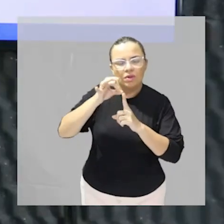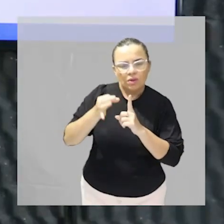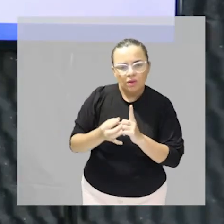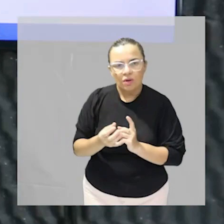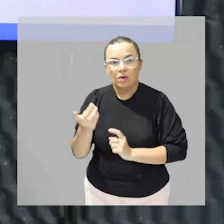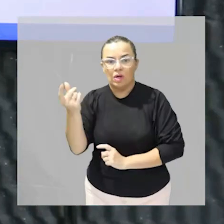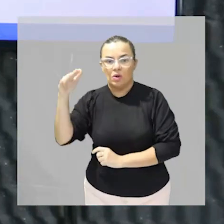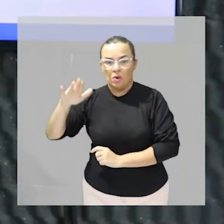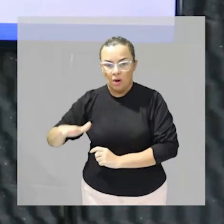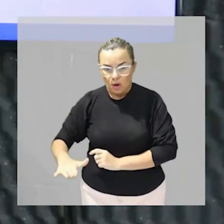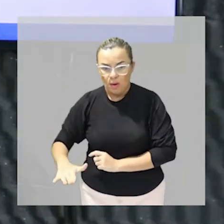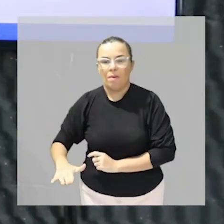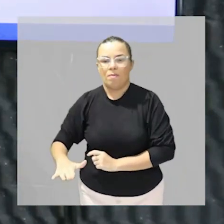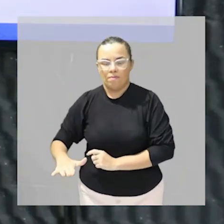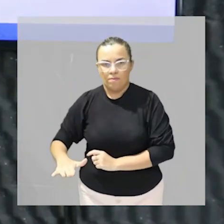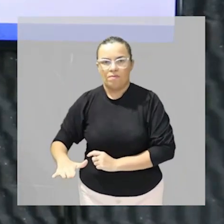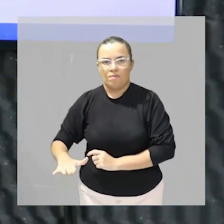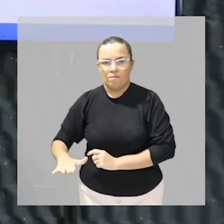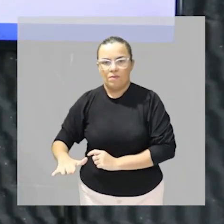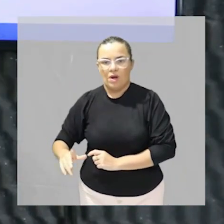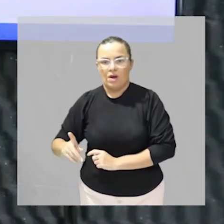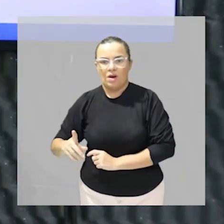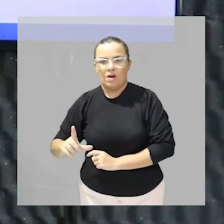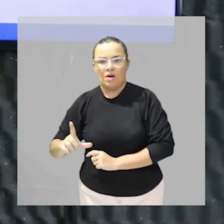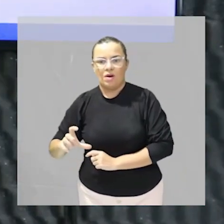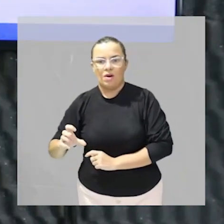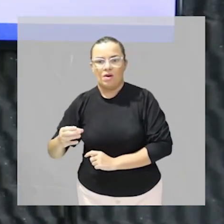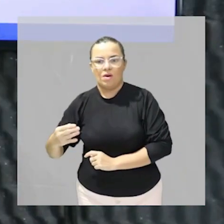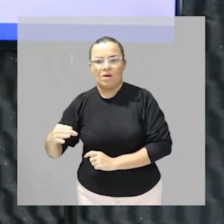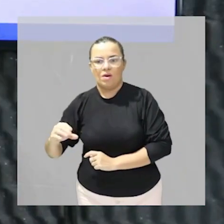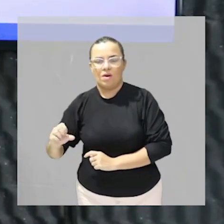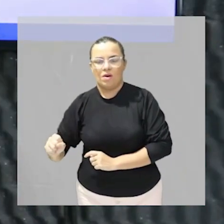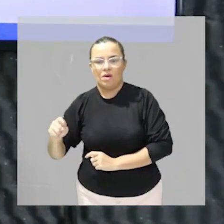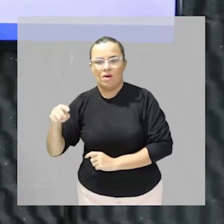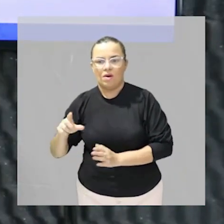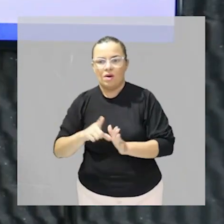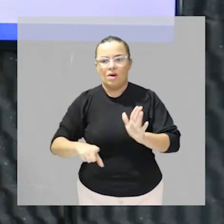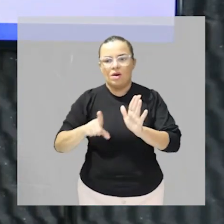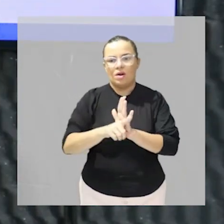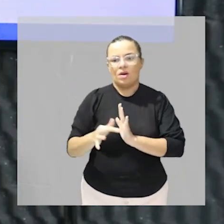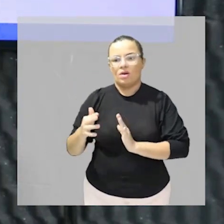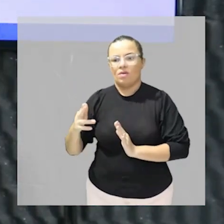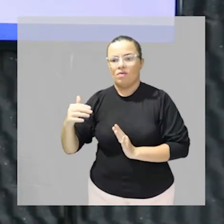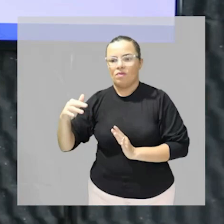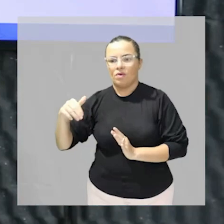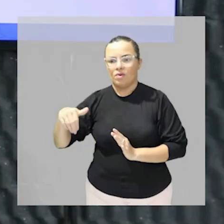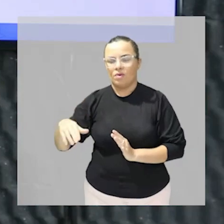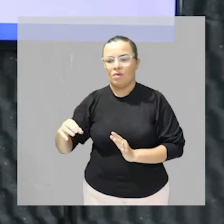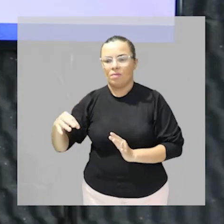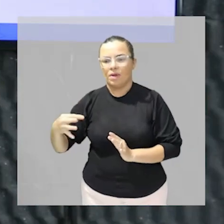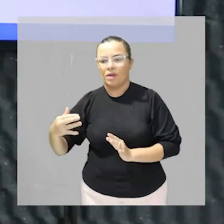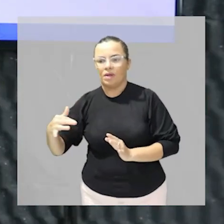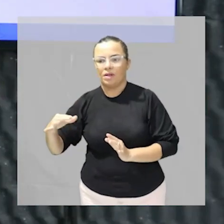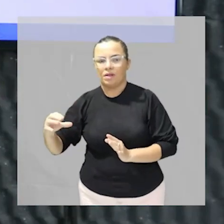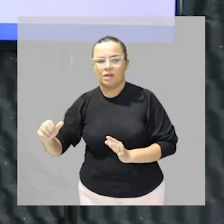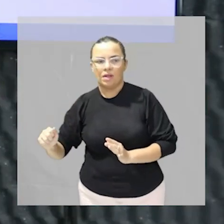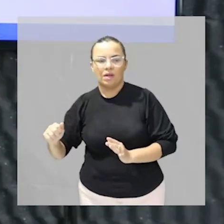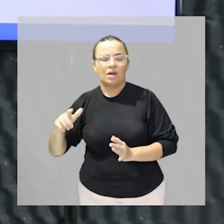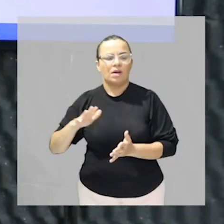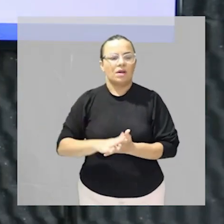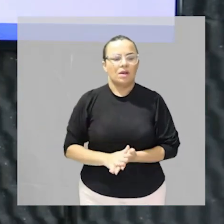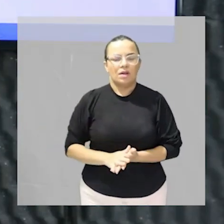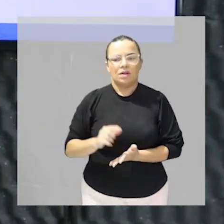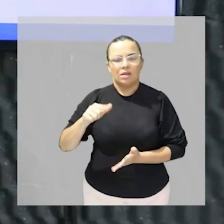a preços mais baixos aos plebeus é a lei frumentária, proposto aí basicamente pelo Caio. A